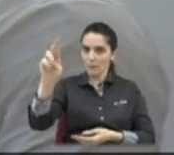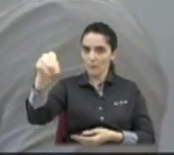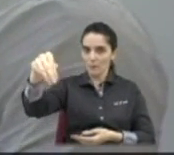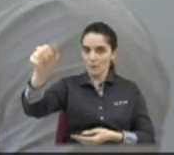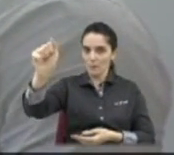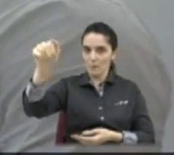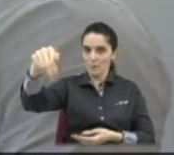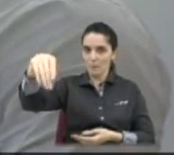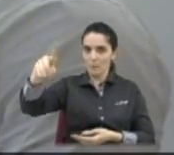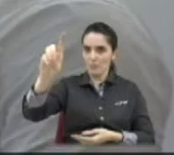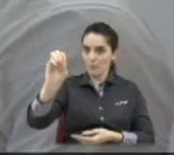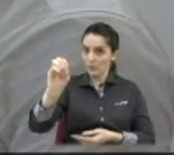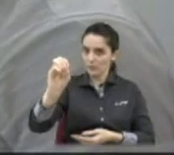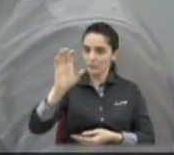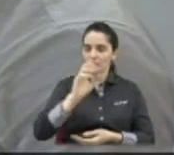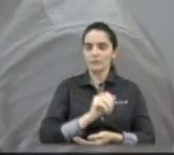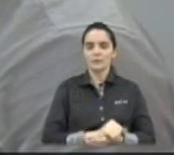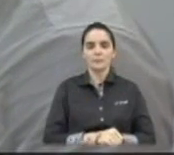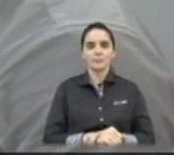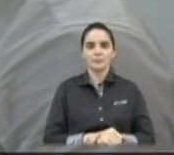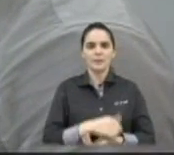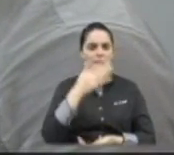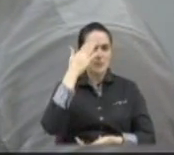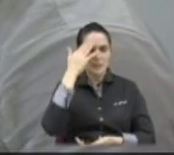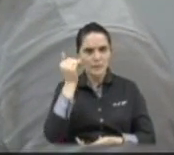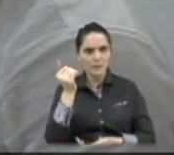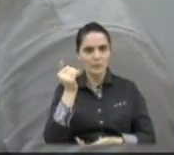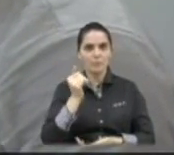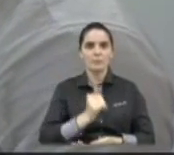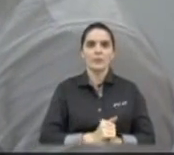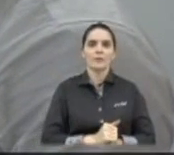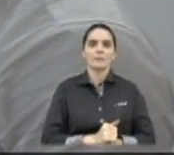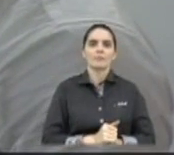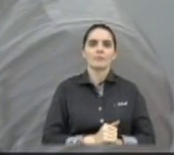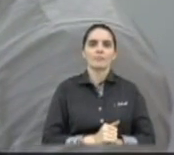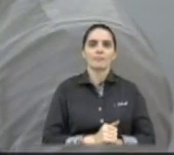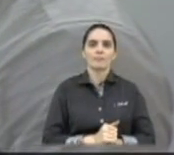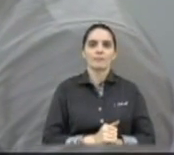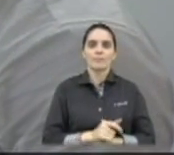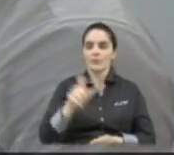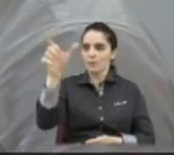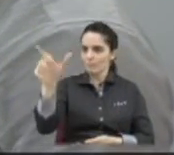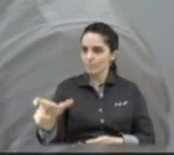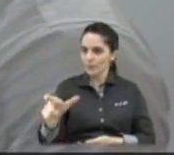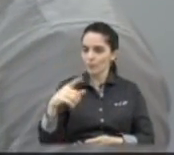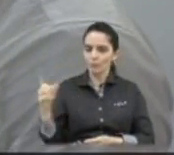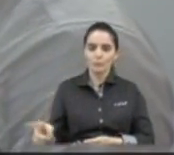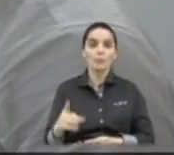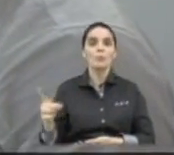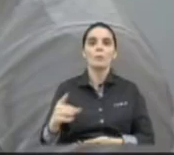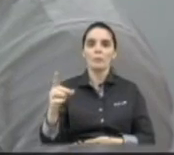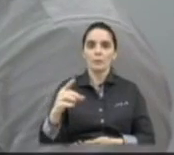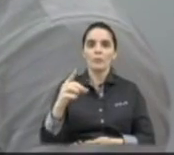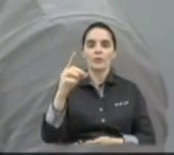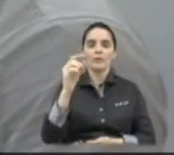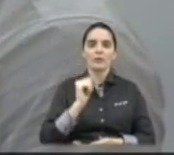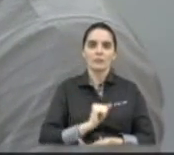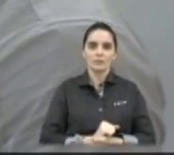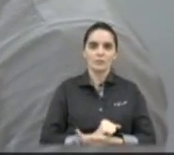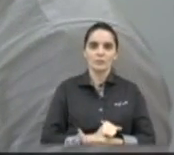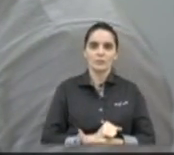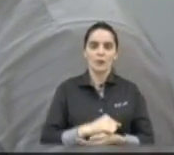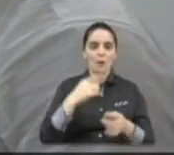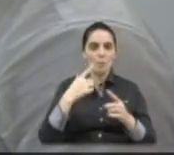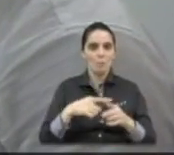todos aqueles que nos ouvem, saiba que o Armando ficará eterno para todos nós aqui, para todos aqueles que de alguma forma ele